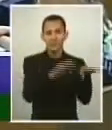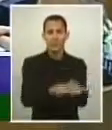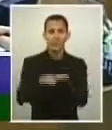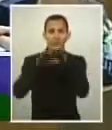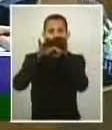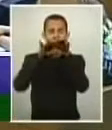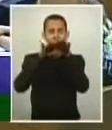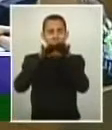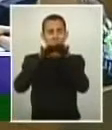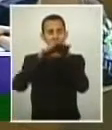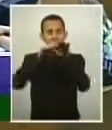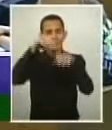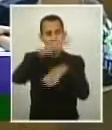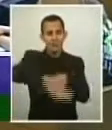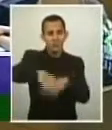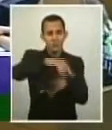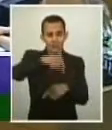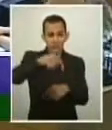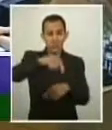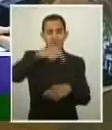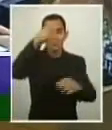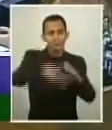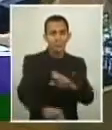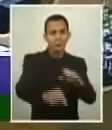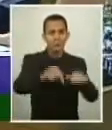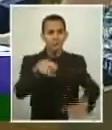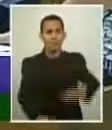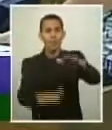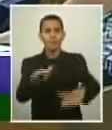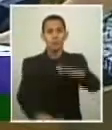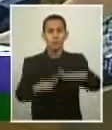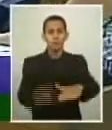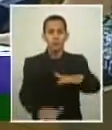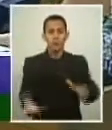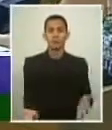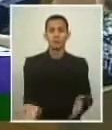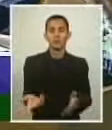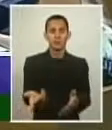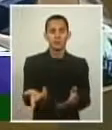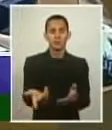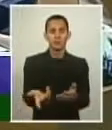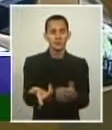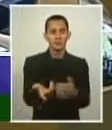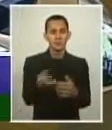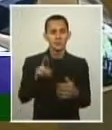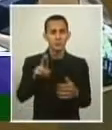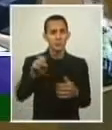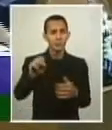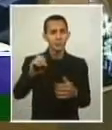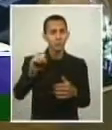democracia numa sociedade com Profundas desigualdades entre os homens o som